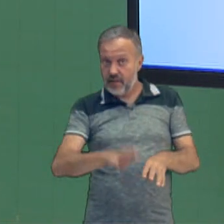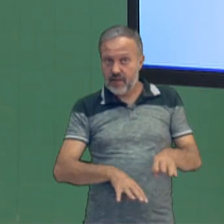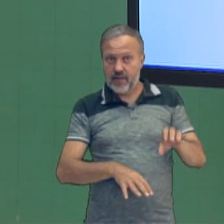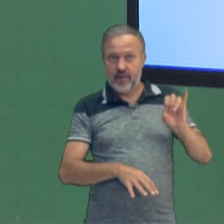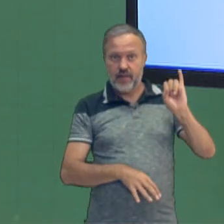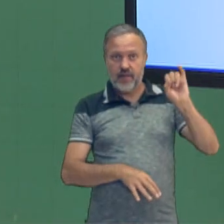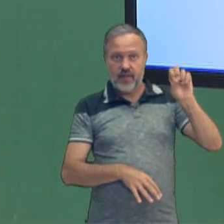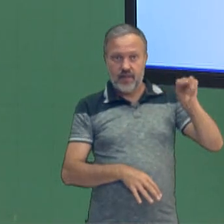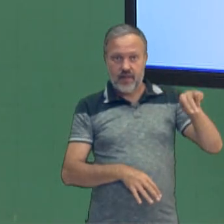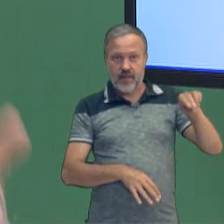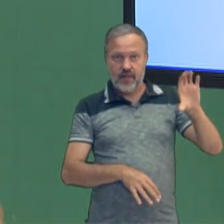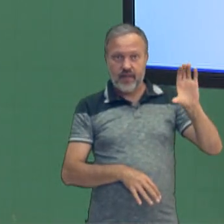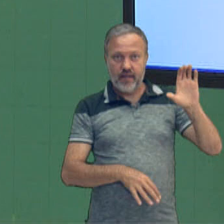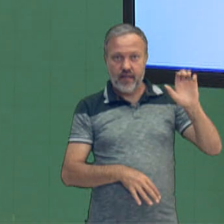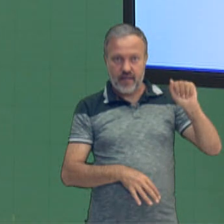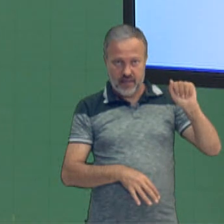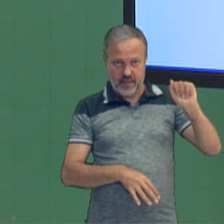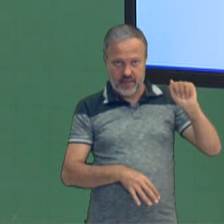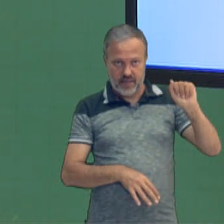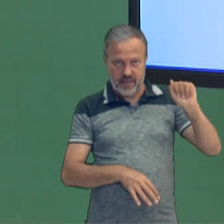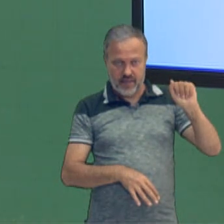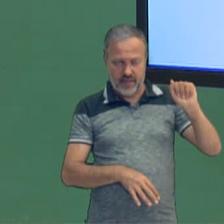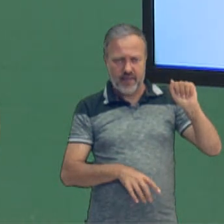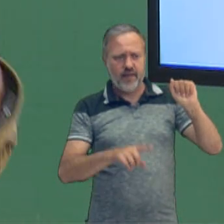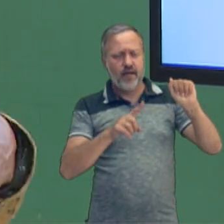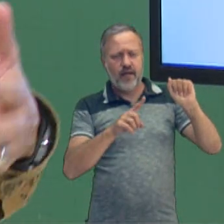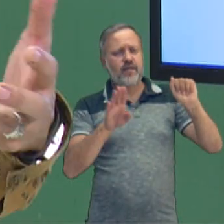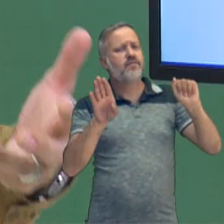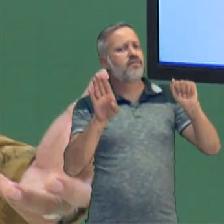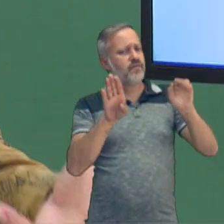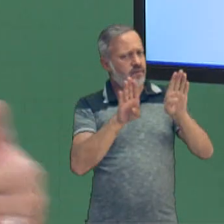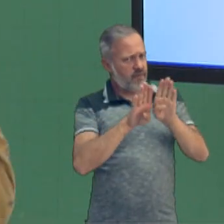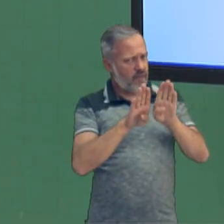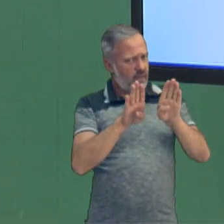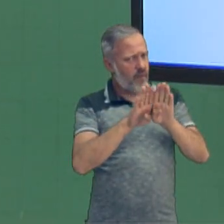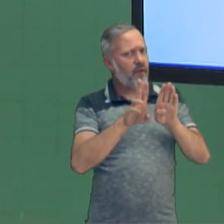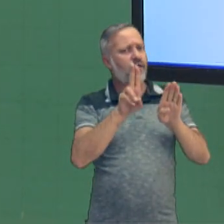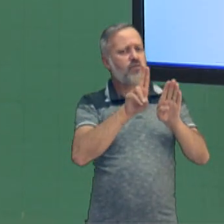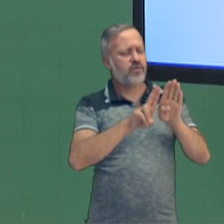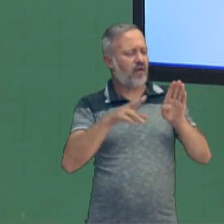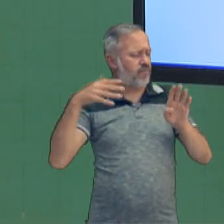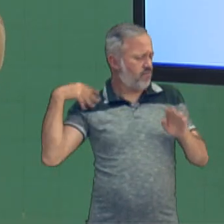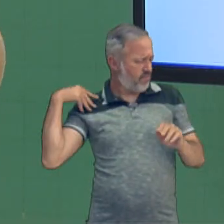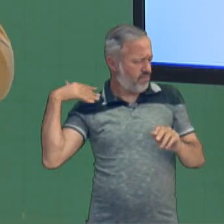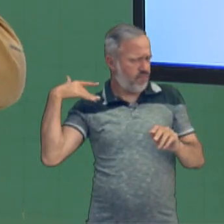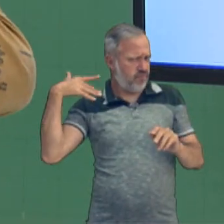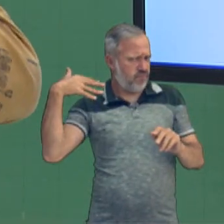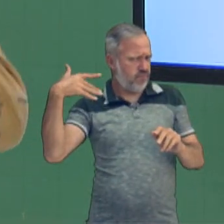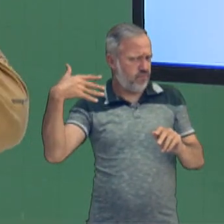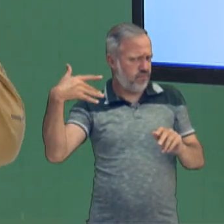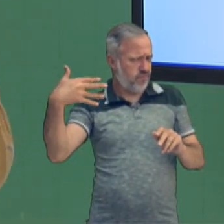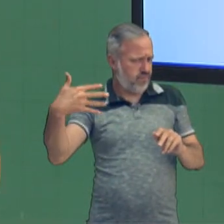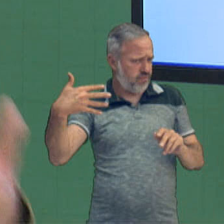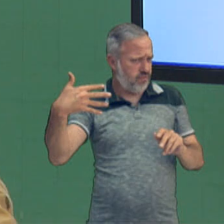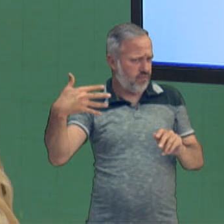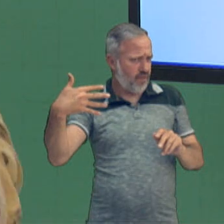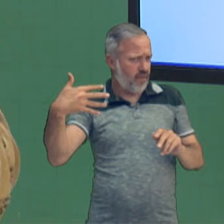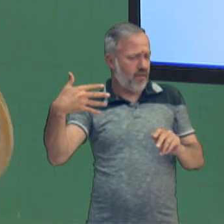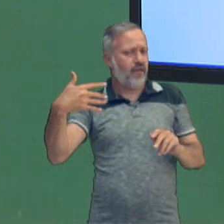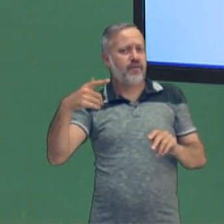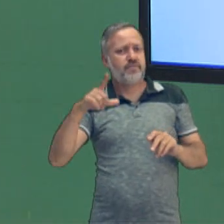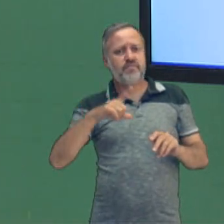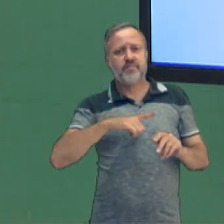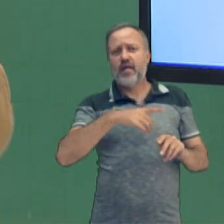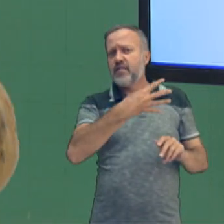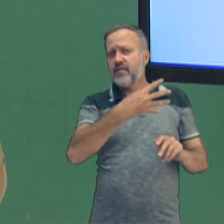dentro do outro, sagrado para os maia, para os povos indígenas maia. Depois temos também calendário judaico,